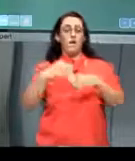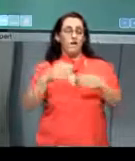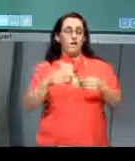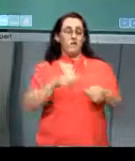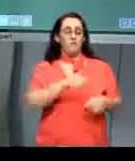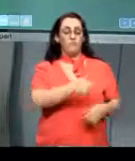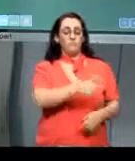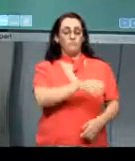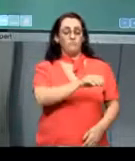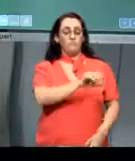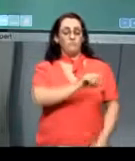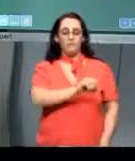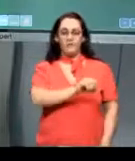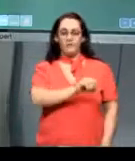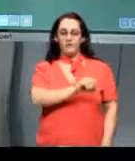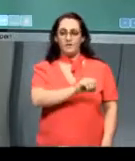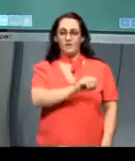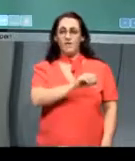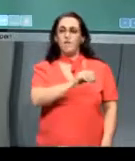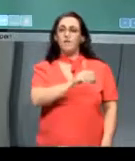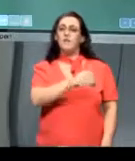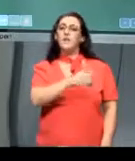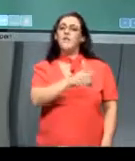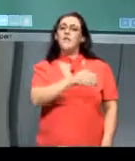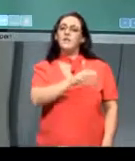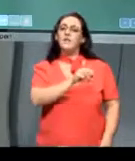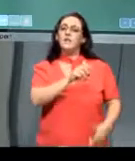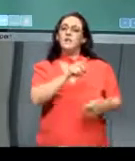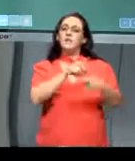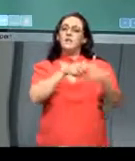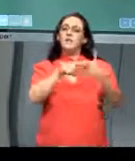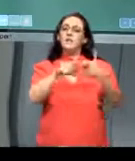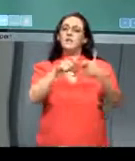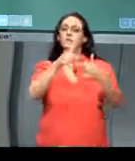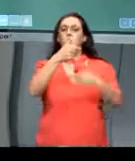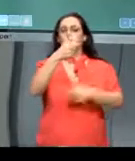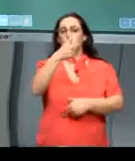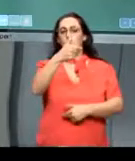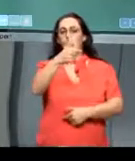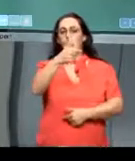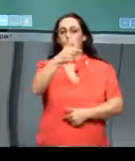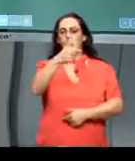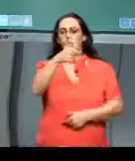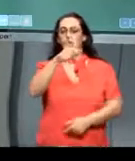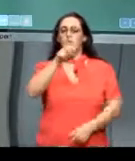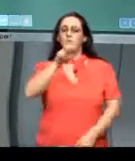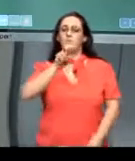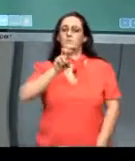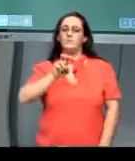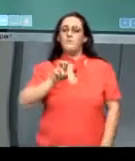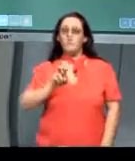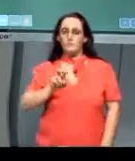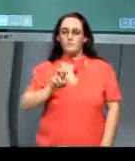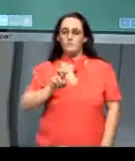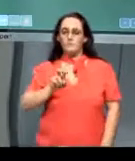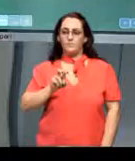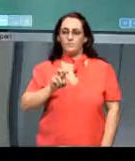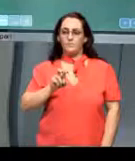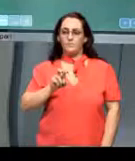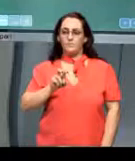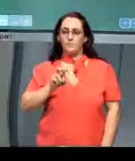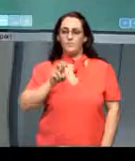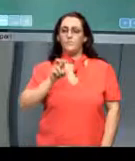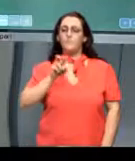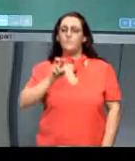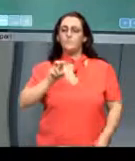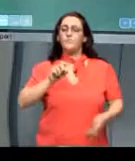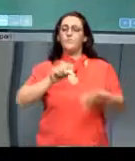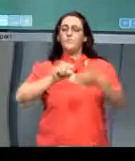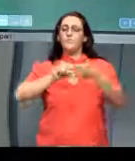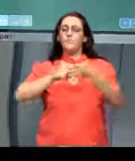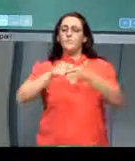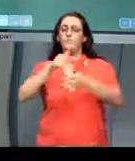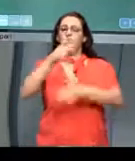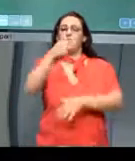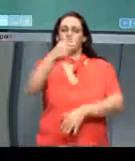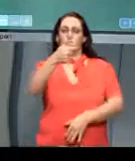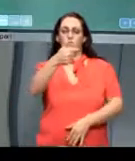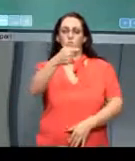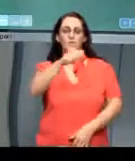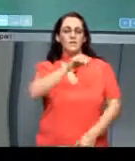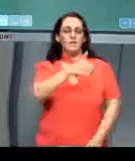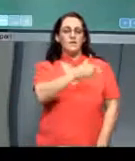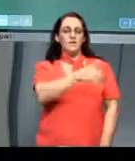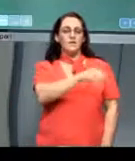ficou 10. 10 dividido por 2 dá quanto? 5. 5